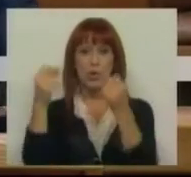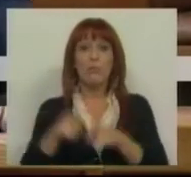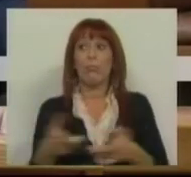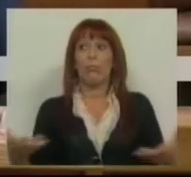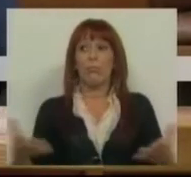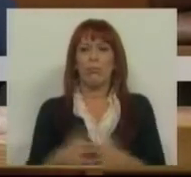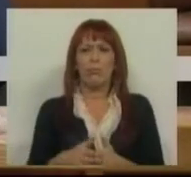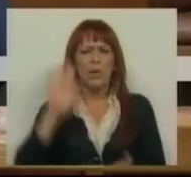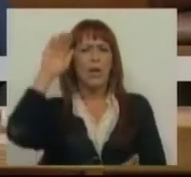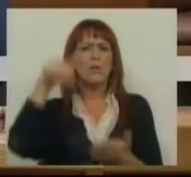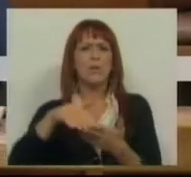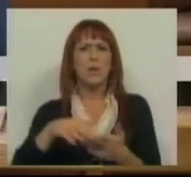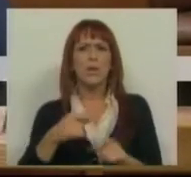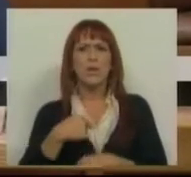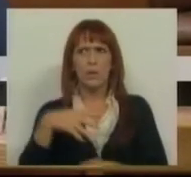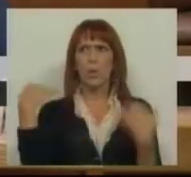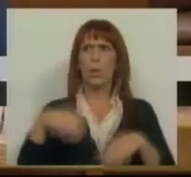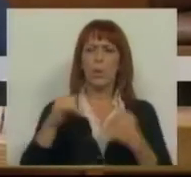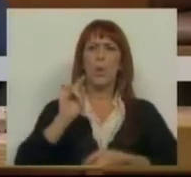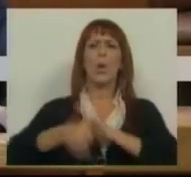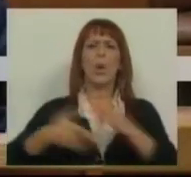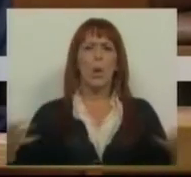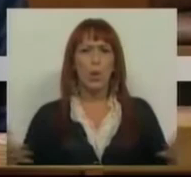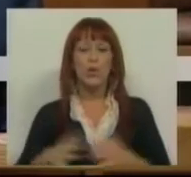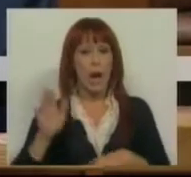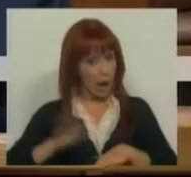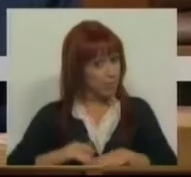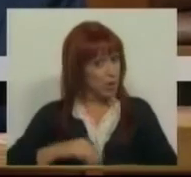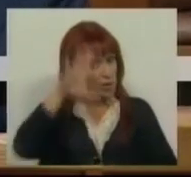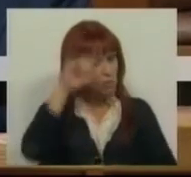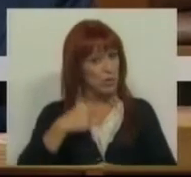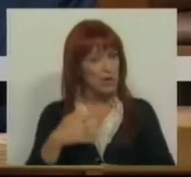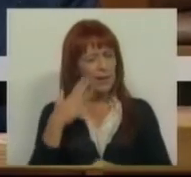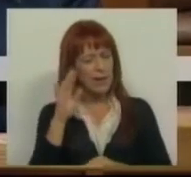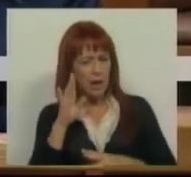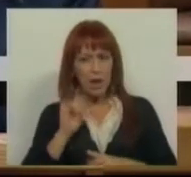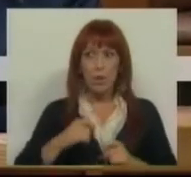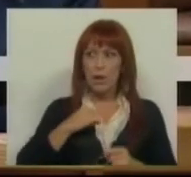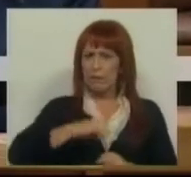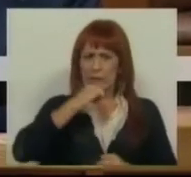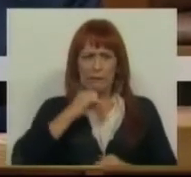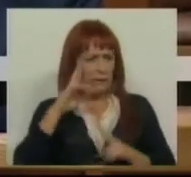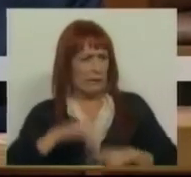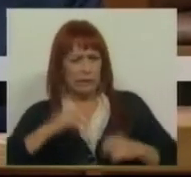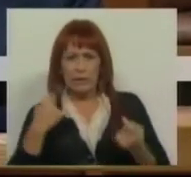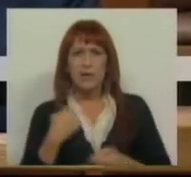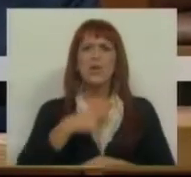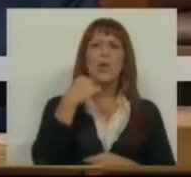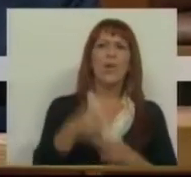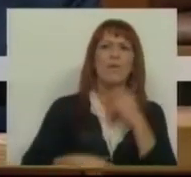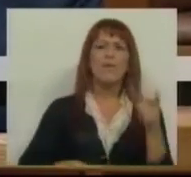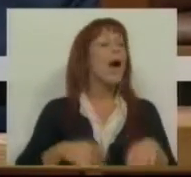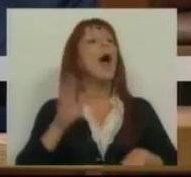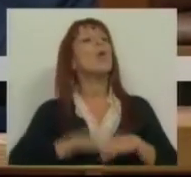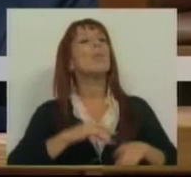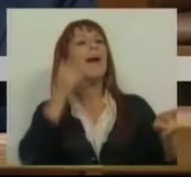teria consequências inimagináveis. É por isso que o Governo tenta encontrar permanentemente bodes expiatórios